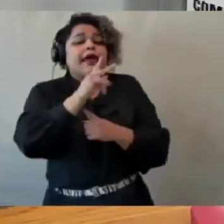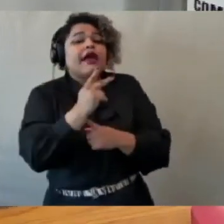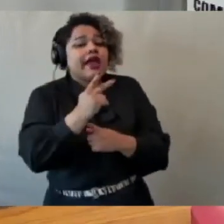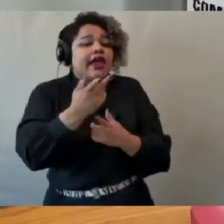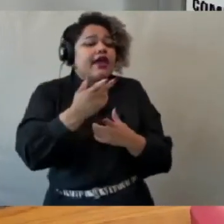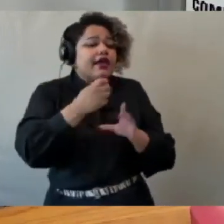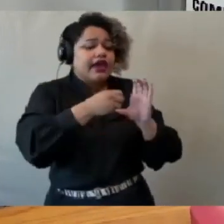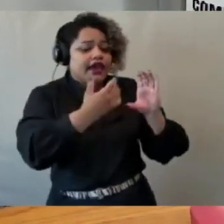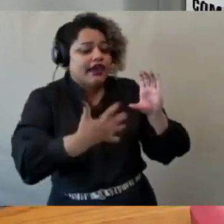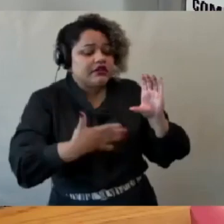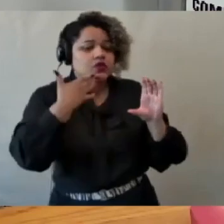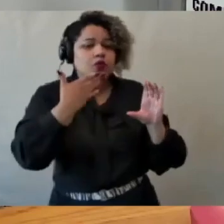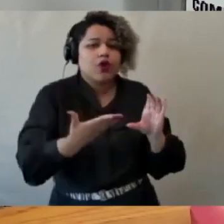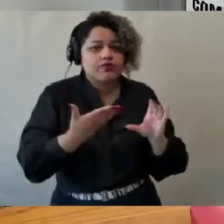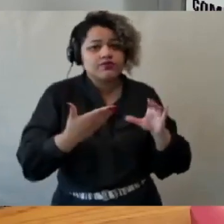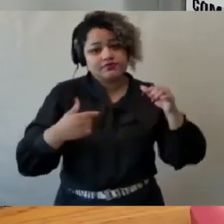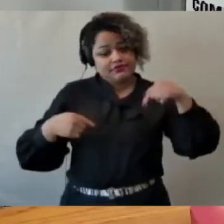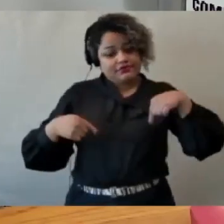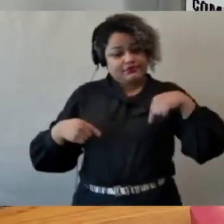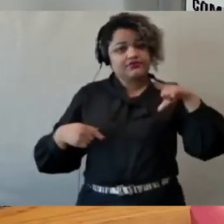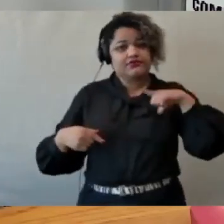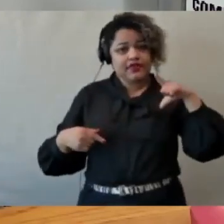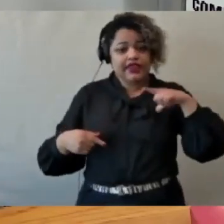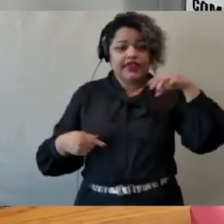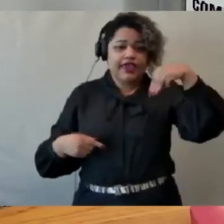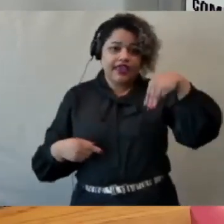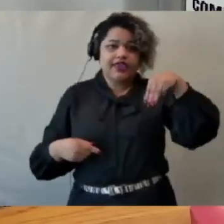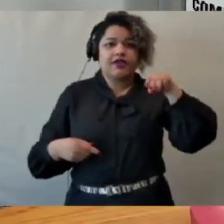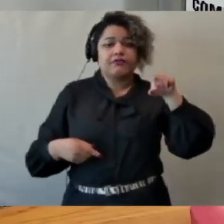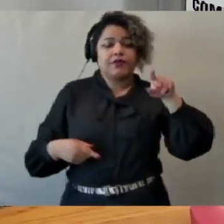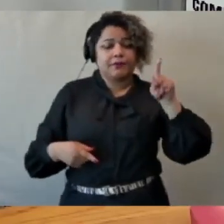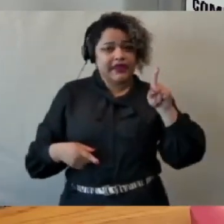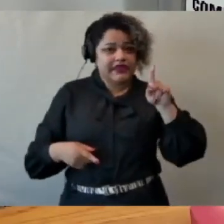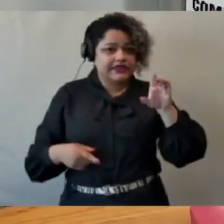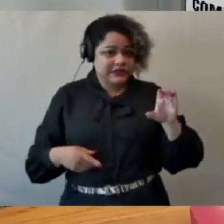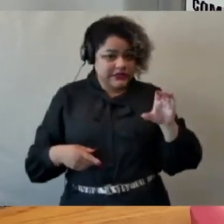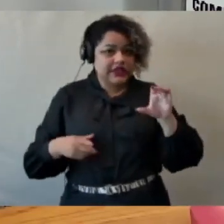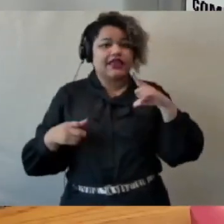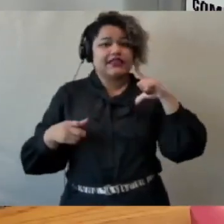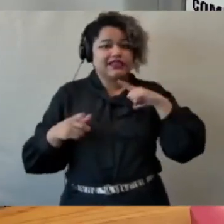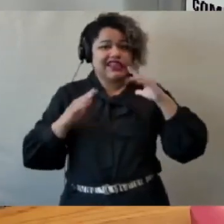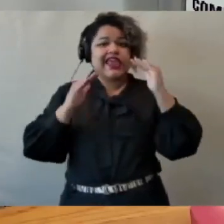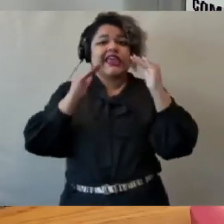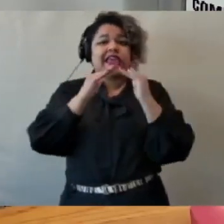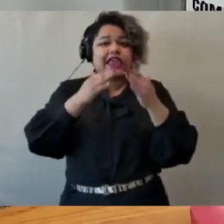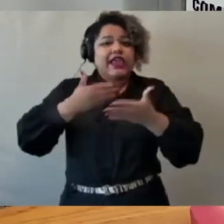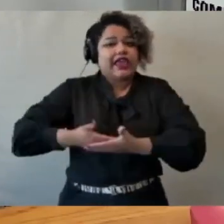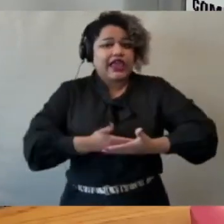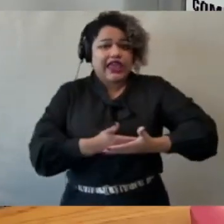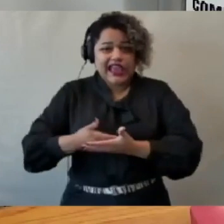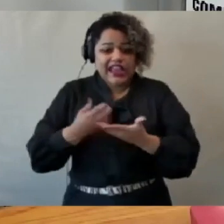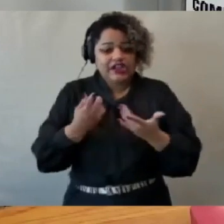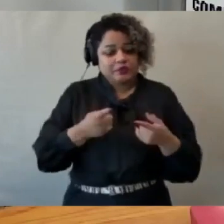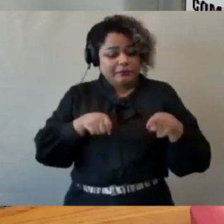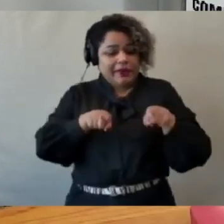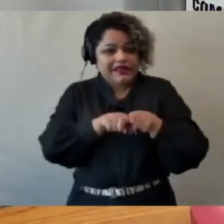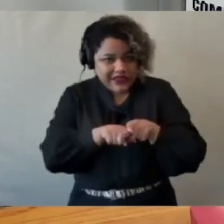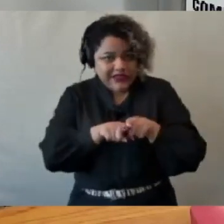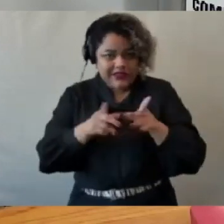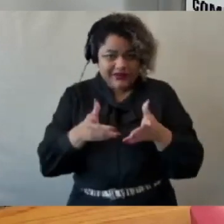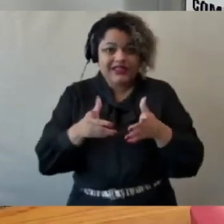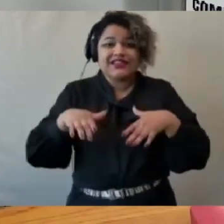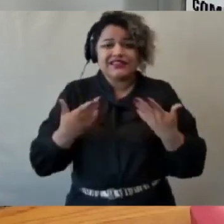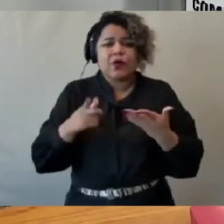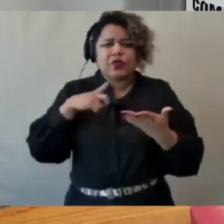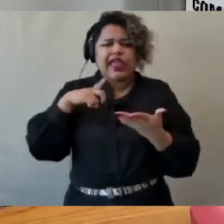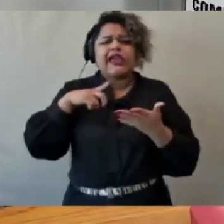né? Aqui a gente tem as creches parceiras, né? Então, cada assunto é um assunto, mas, na verdade, na hora de decidir um